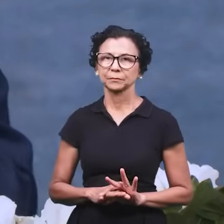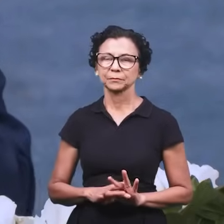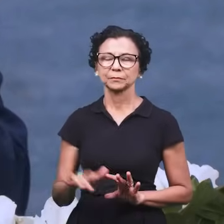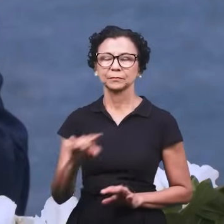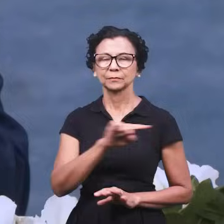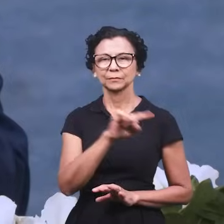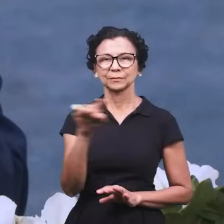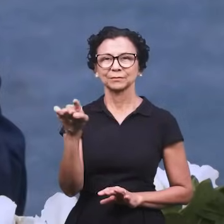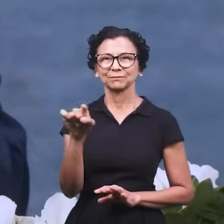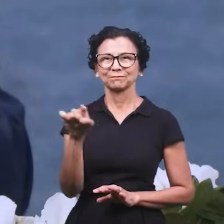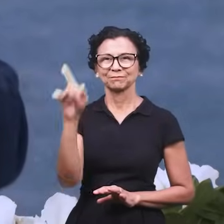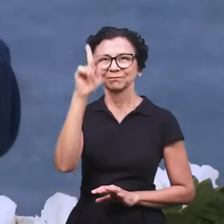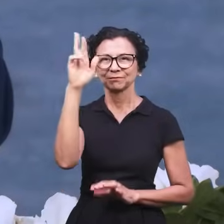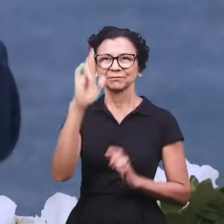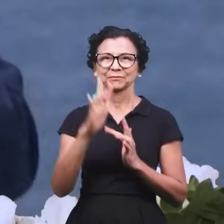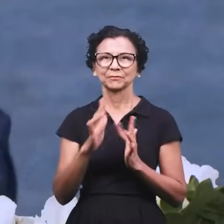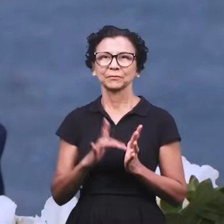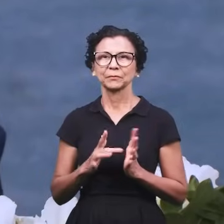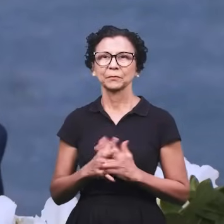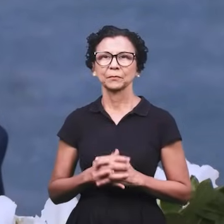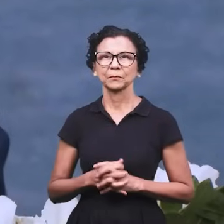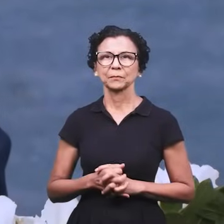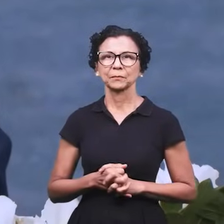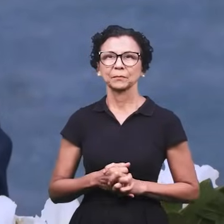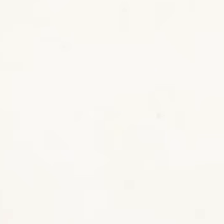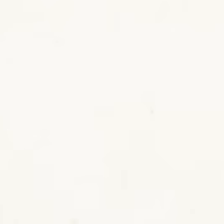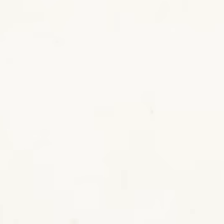abençoe, abençoe a todos. A paz do